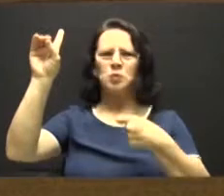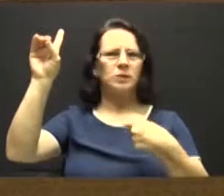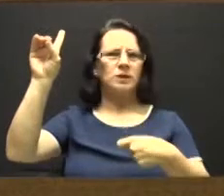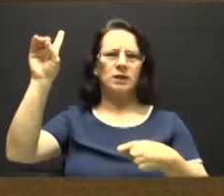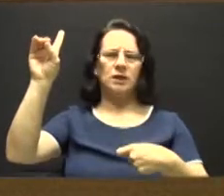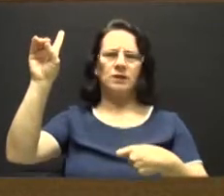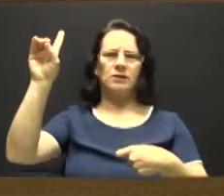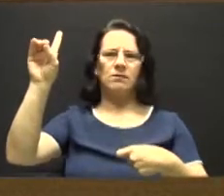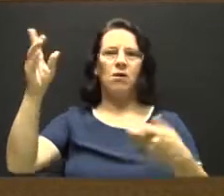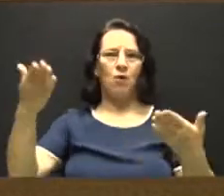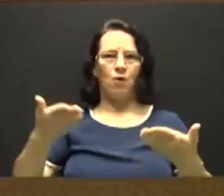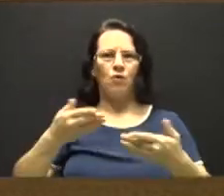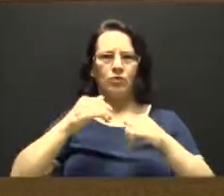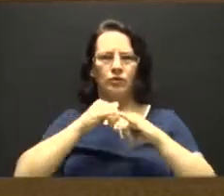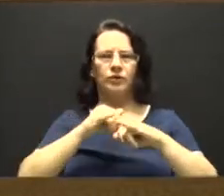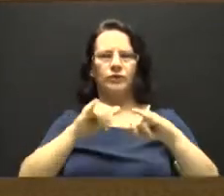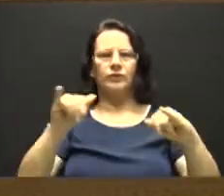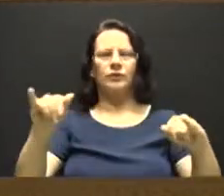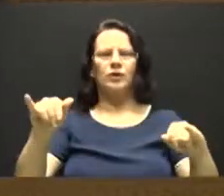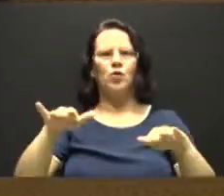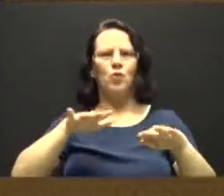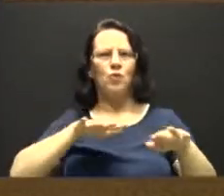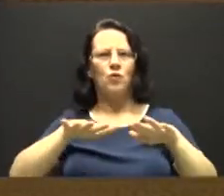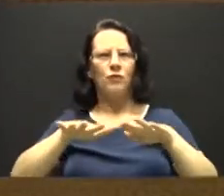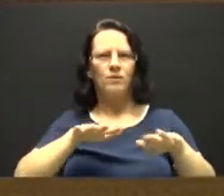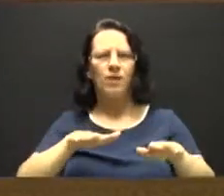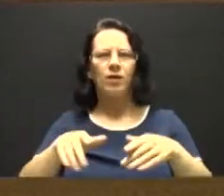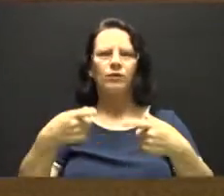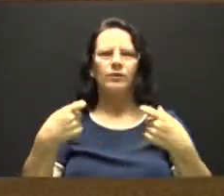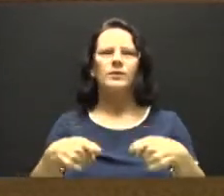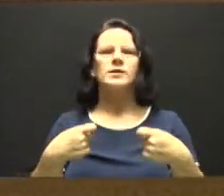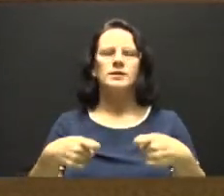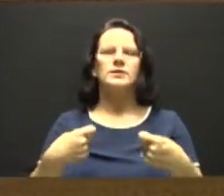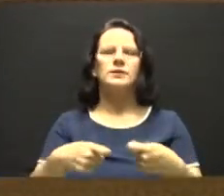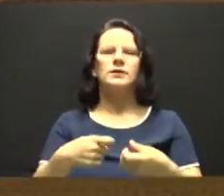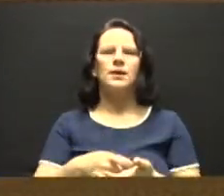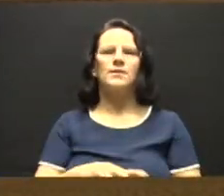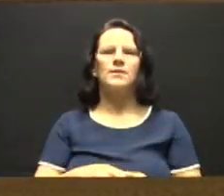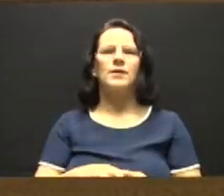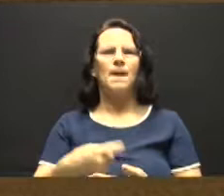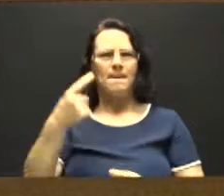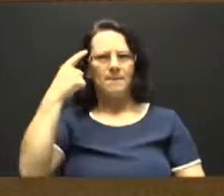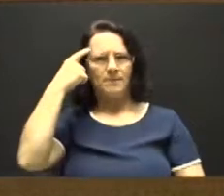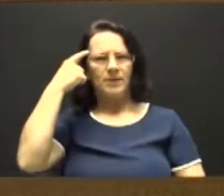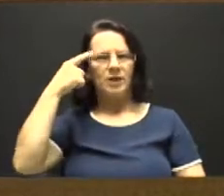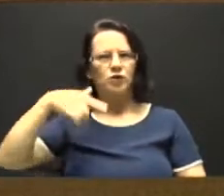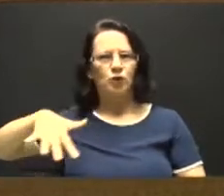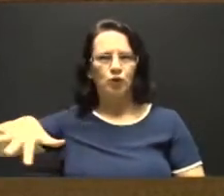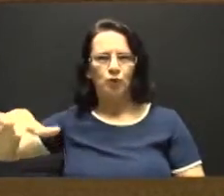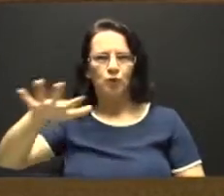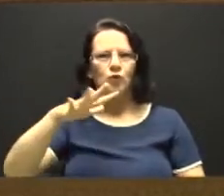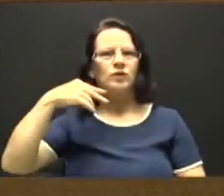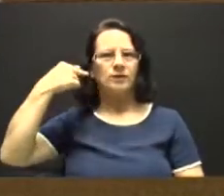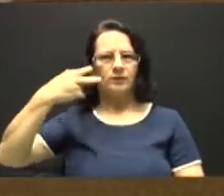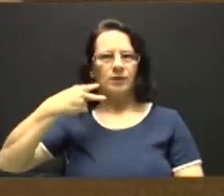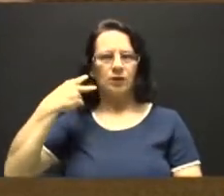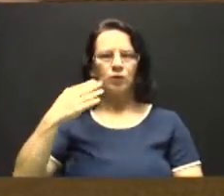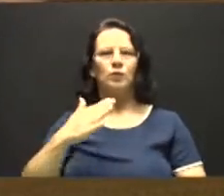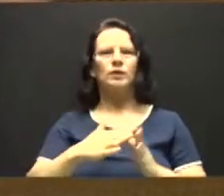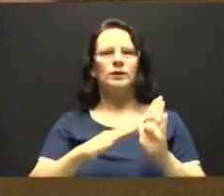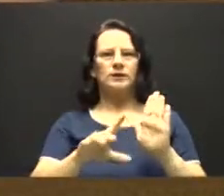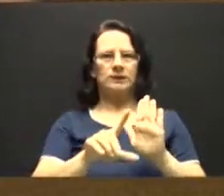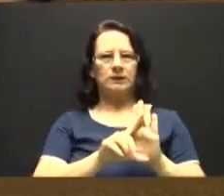nesta noite que o movimento que devemos fazer e penso que esta casa de leis está fazendo é